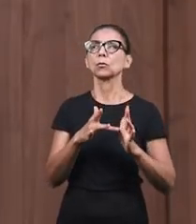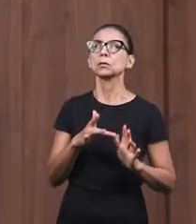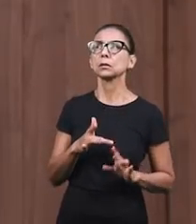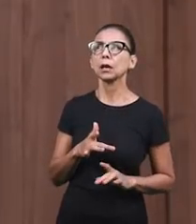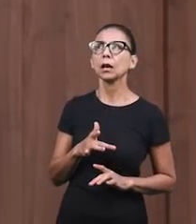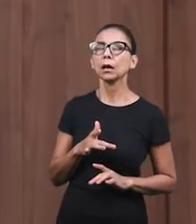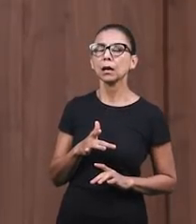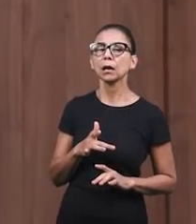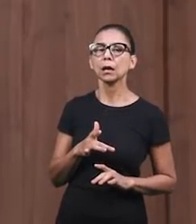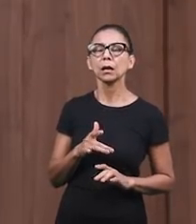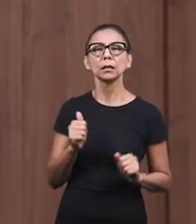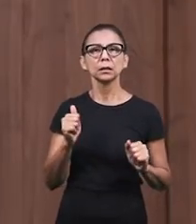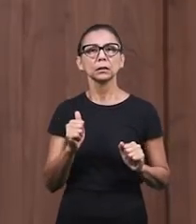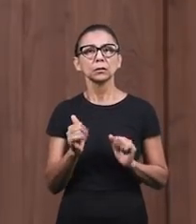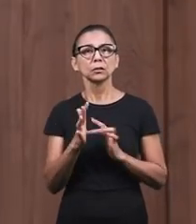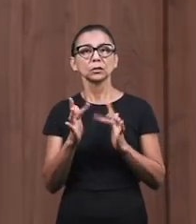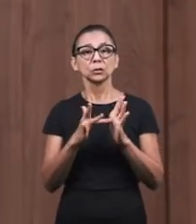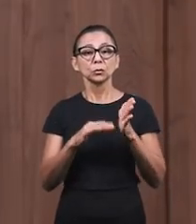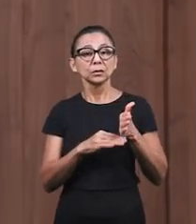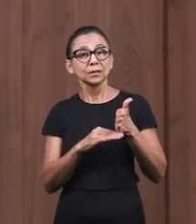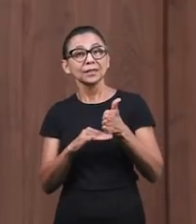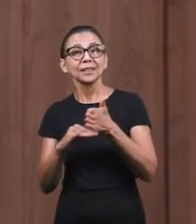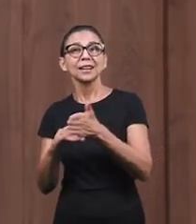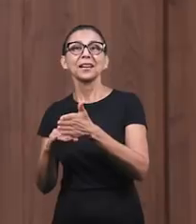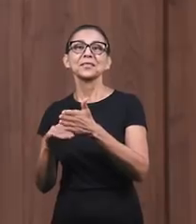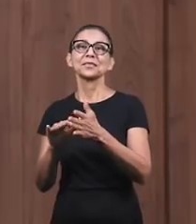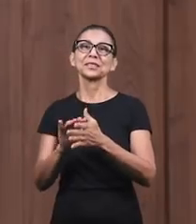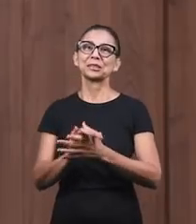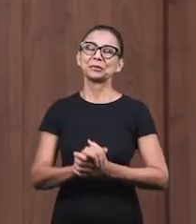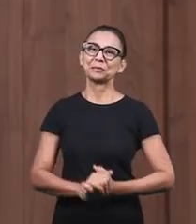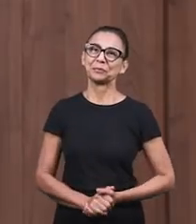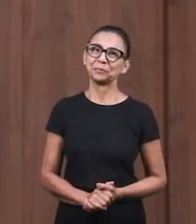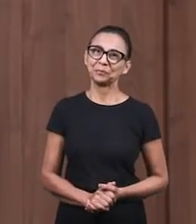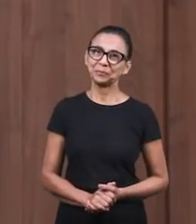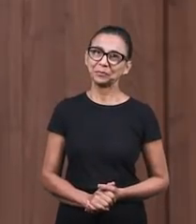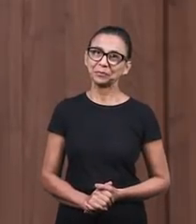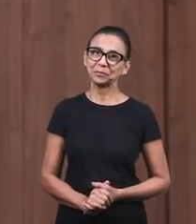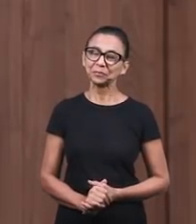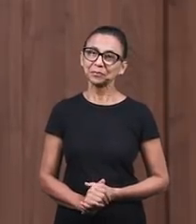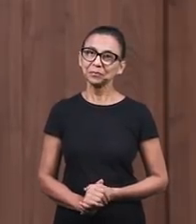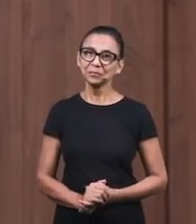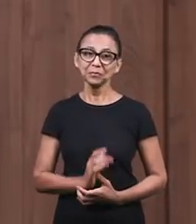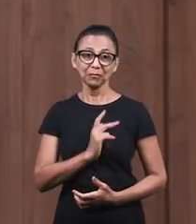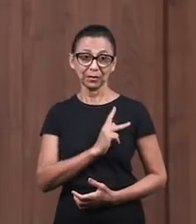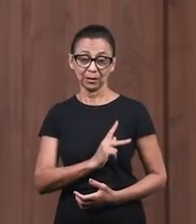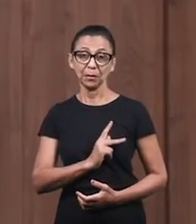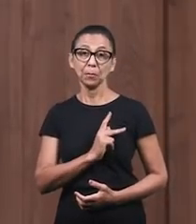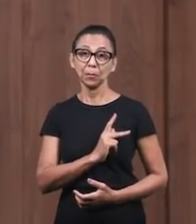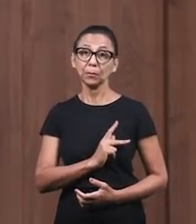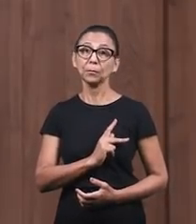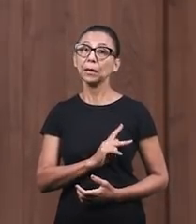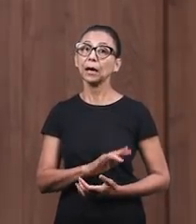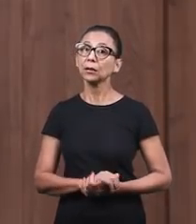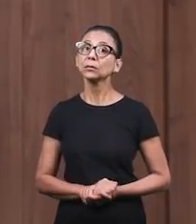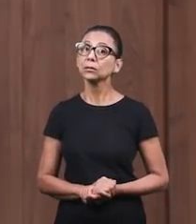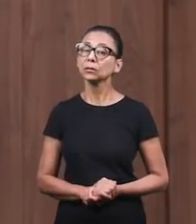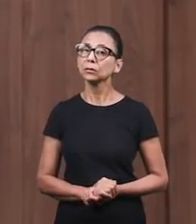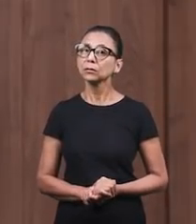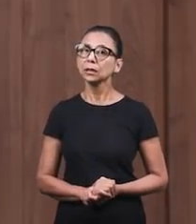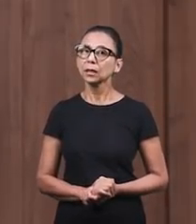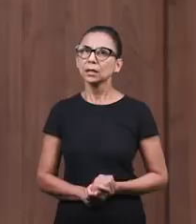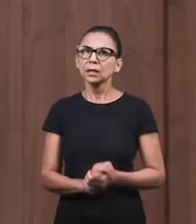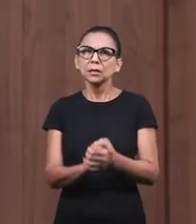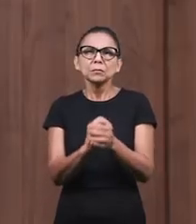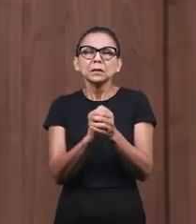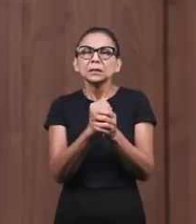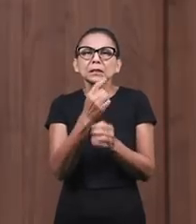os caminhos guiados pelo Senhor. E Paulo considera Timóteo como um filho na fé. Era como